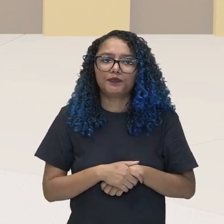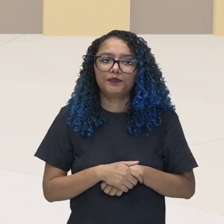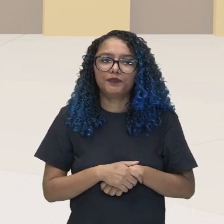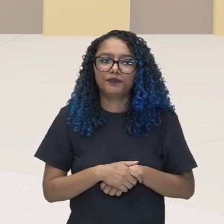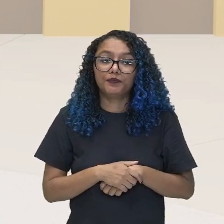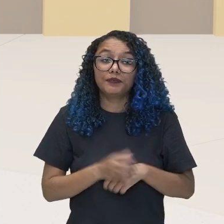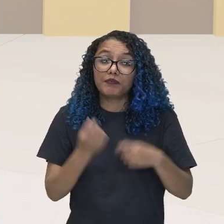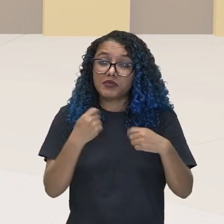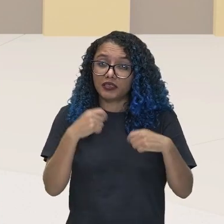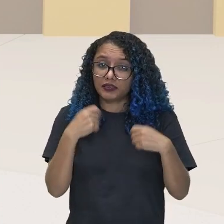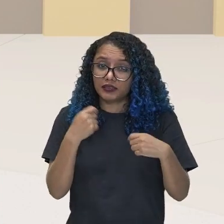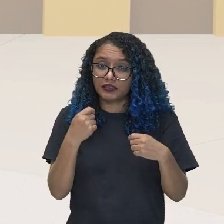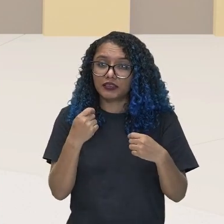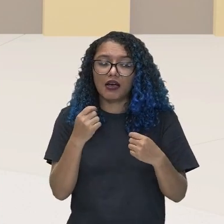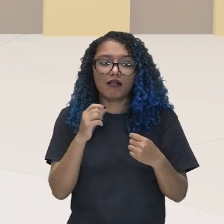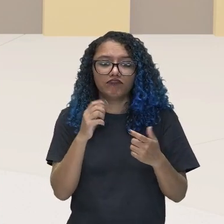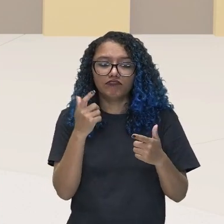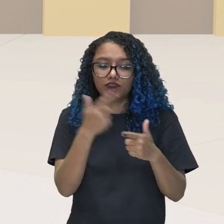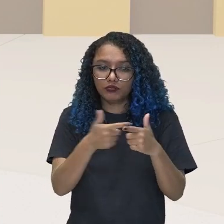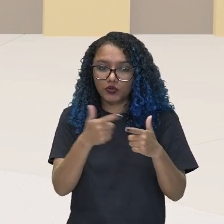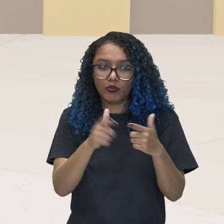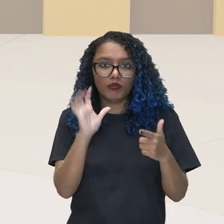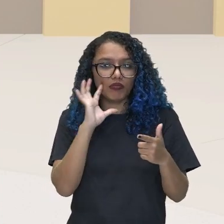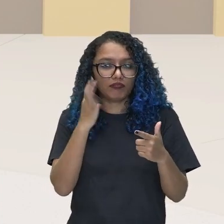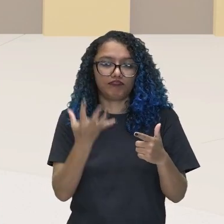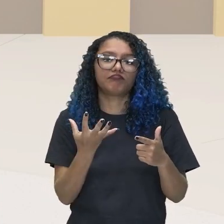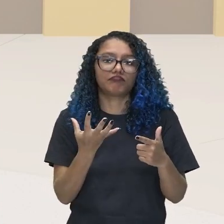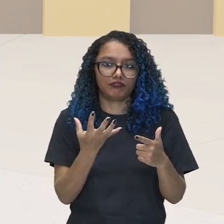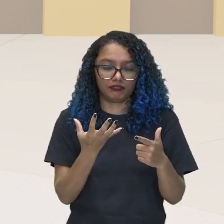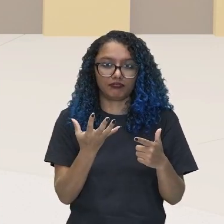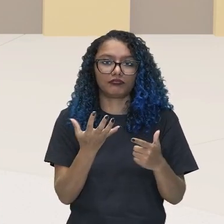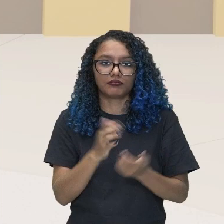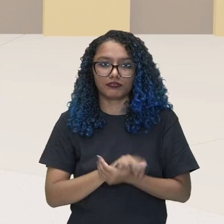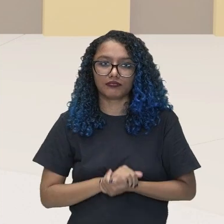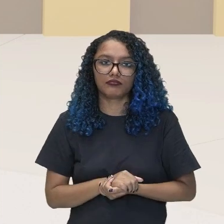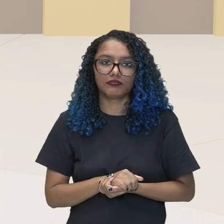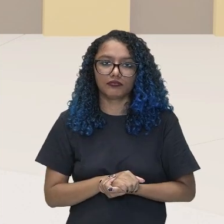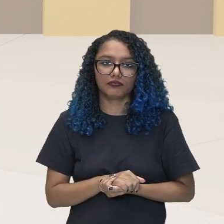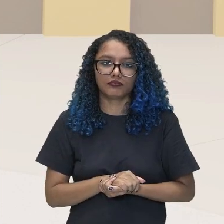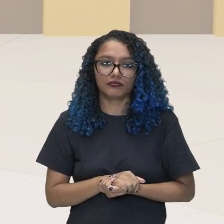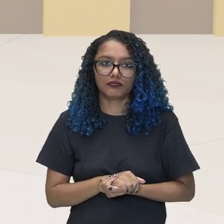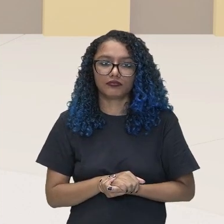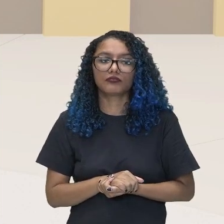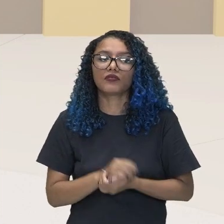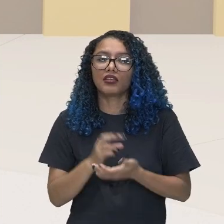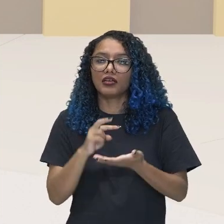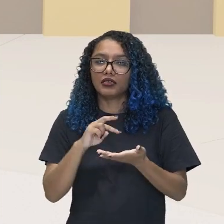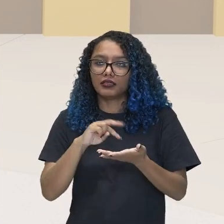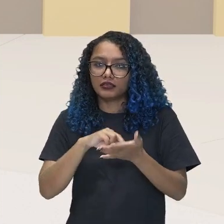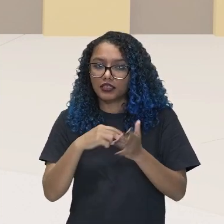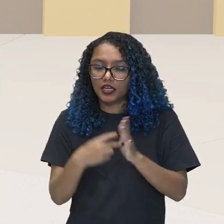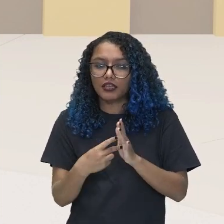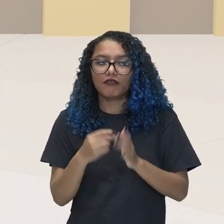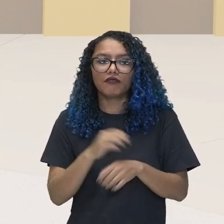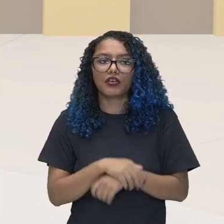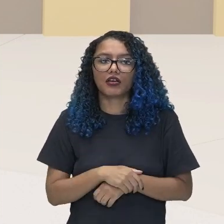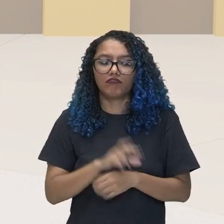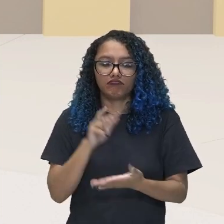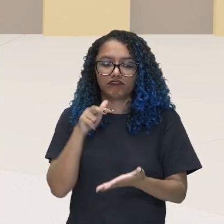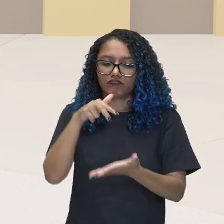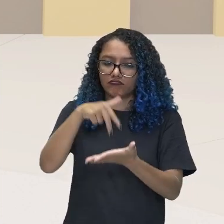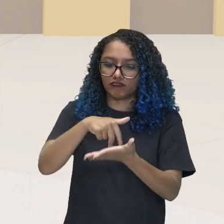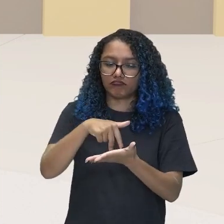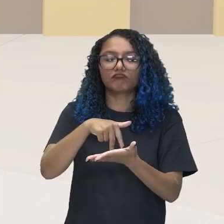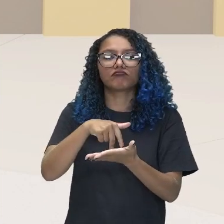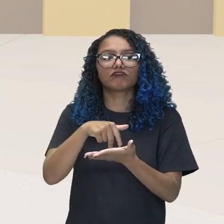para problemas. Então, desenvolver o pensamento crítico é eu saber me posicionar, é eu saber encontrar